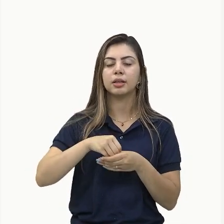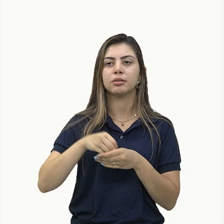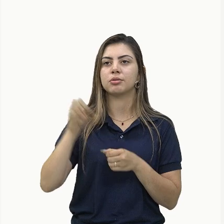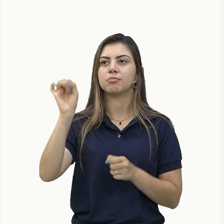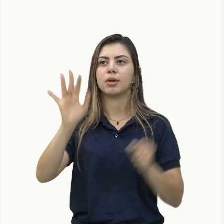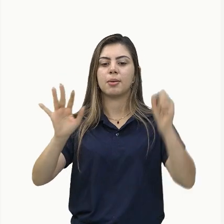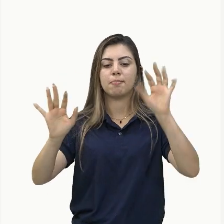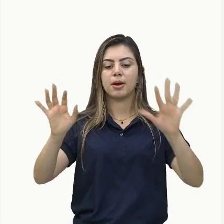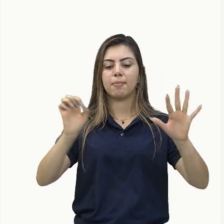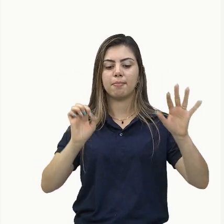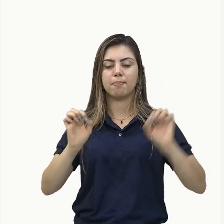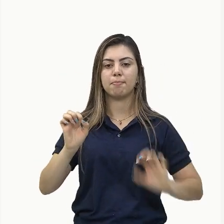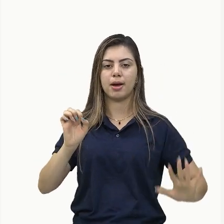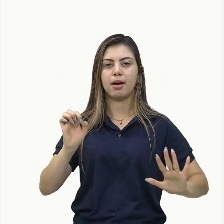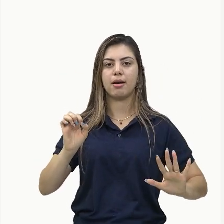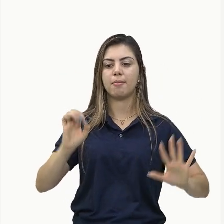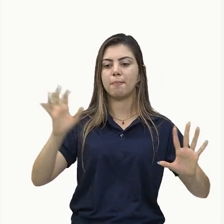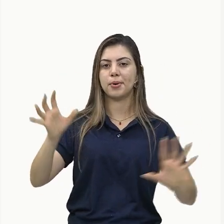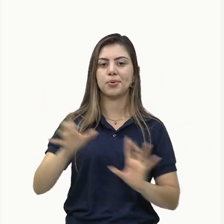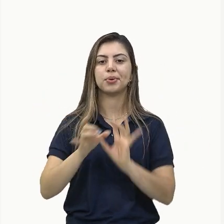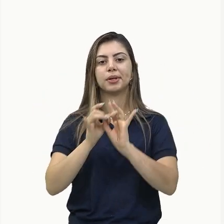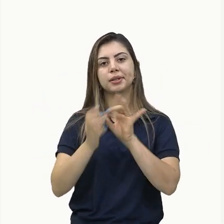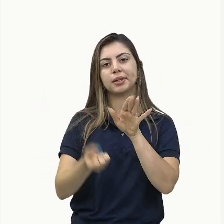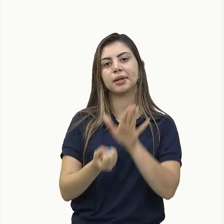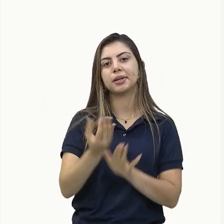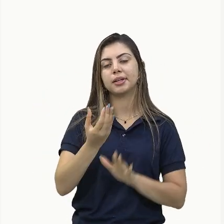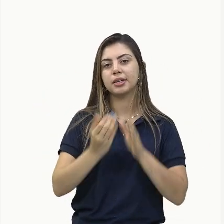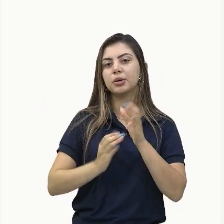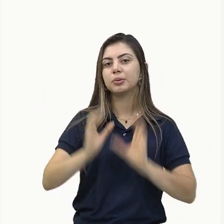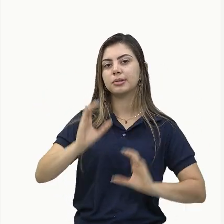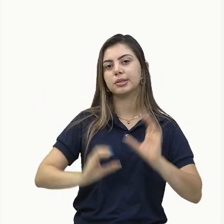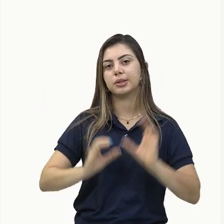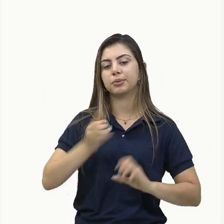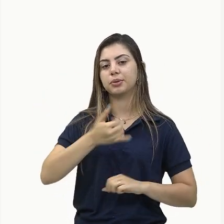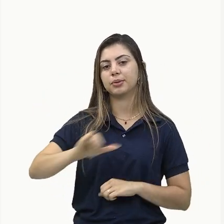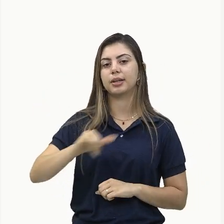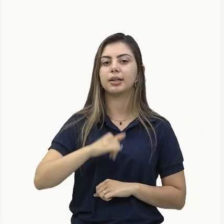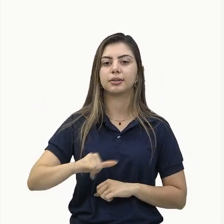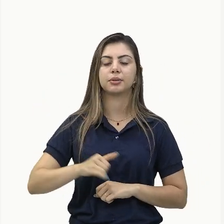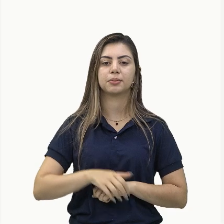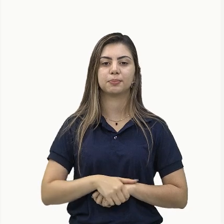se relacionando aí com. Nós temos aí